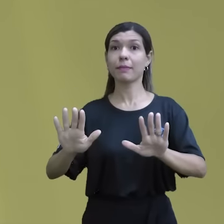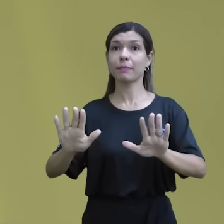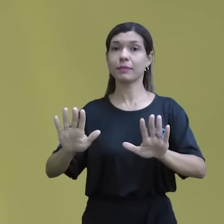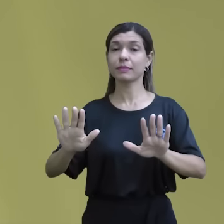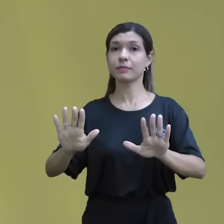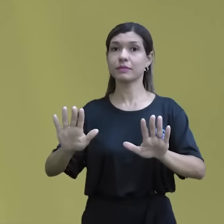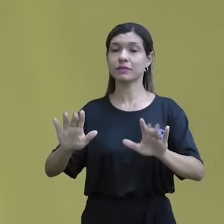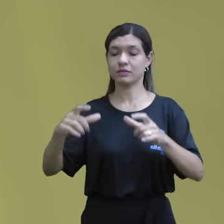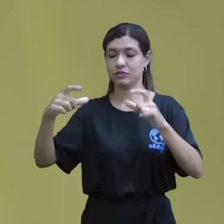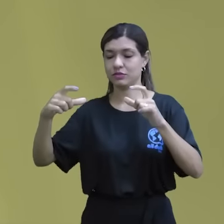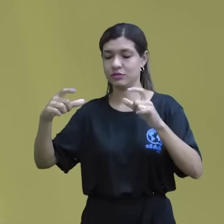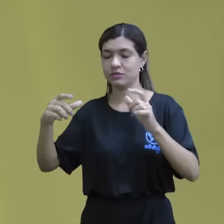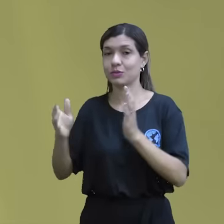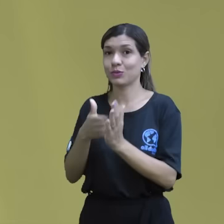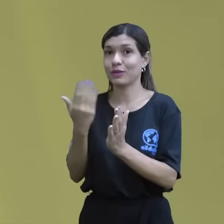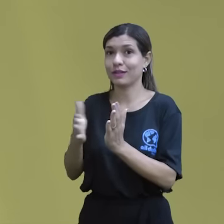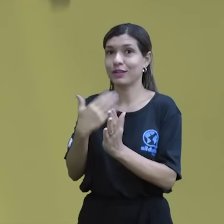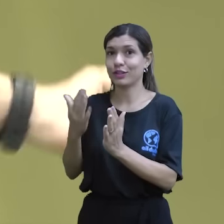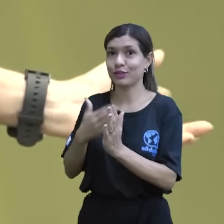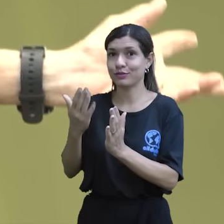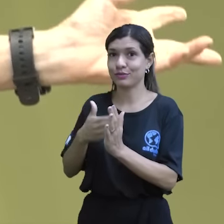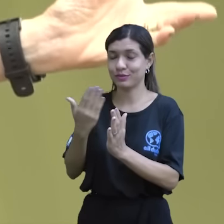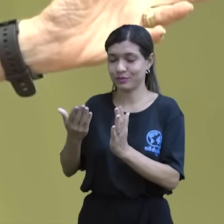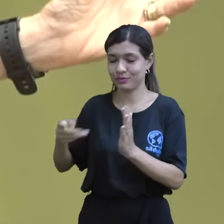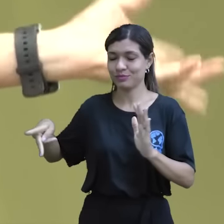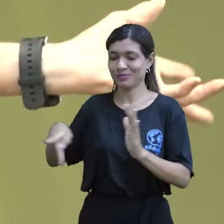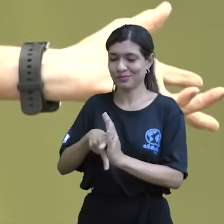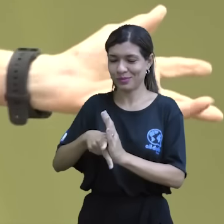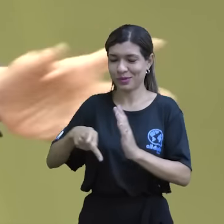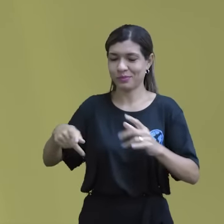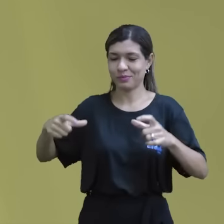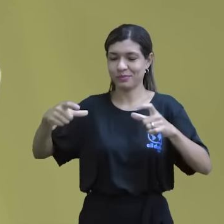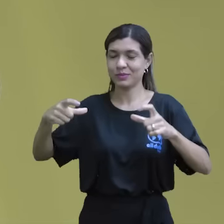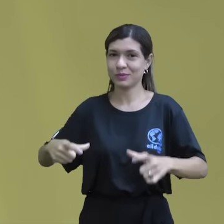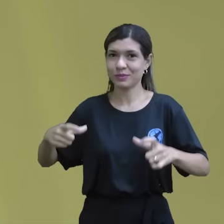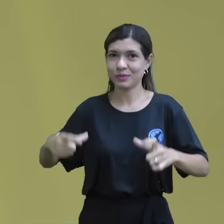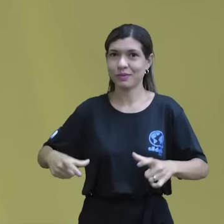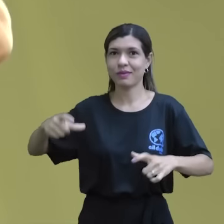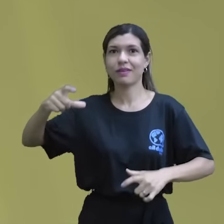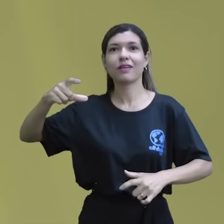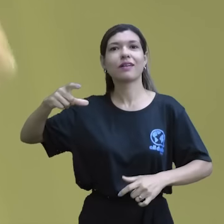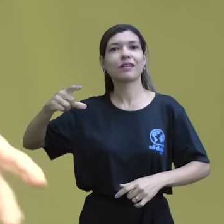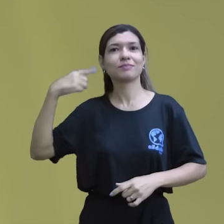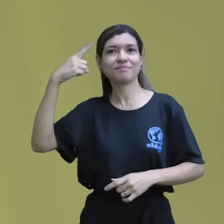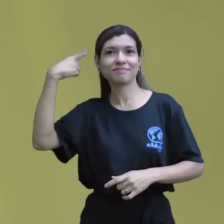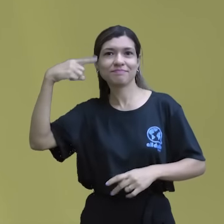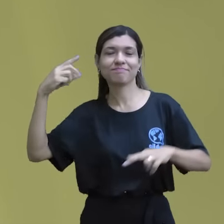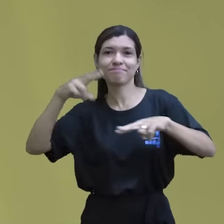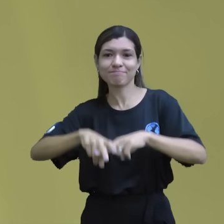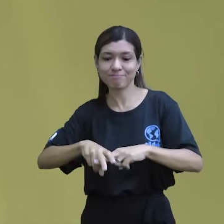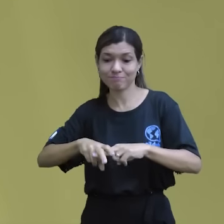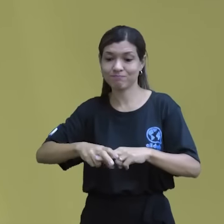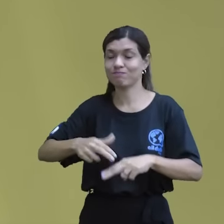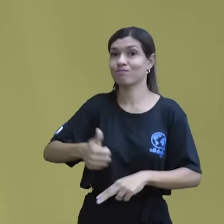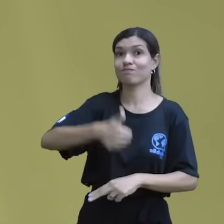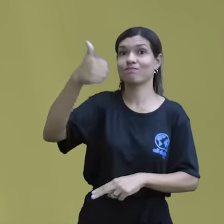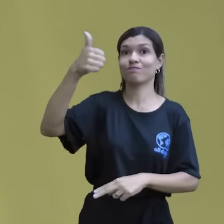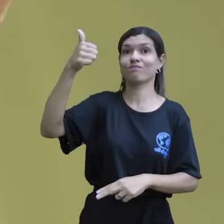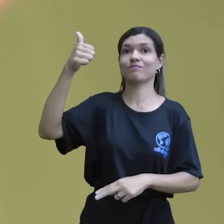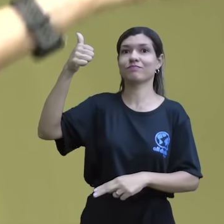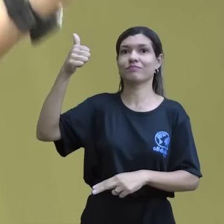dizer, durante todo esse tempo, quer dizer, em 50, o Chico Barbosa não consegue ver isso, a gente procura, procura,